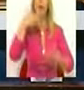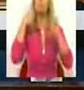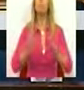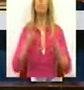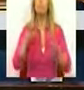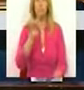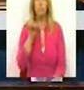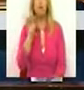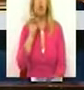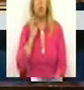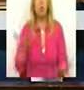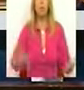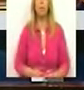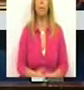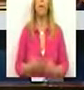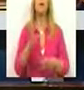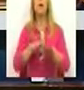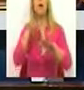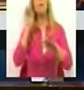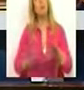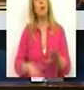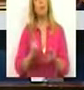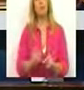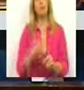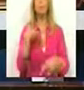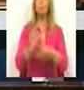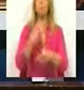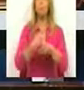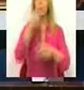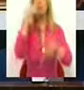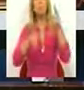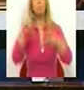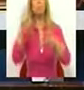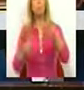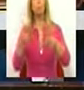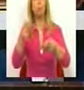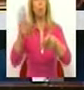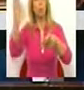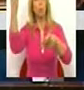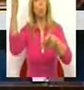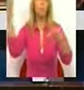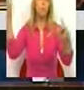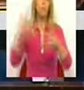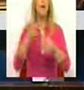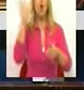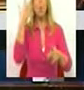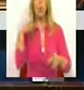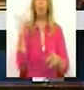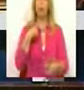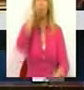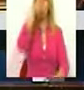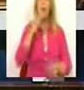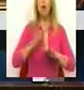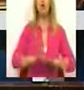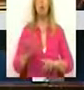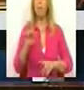uma questão importante. Foi por isso, apesar das pessoas estarem primeiro, que quando fomos governo não